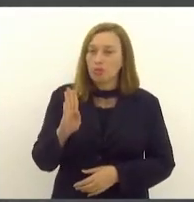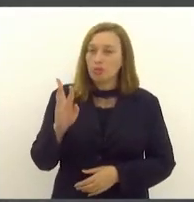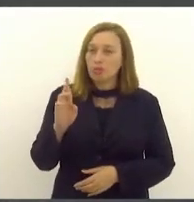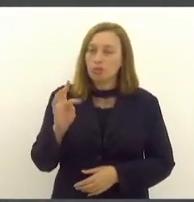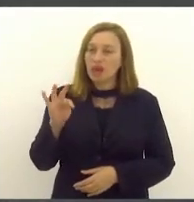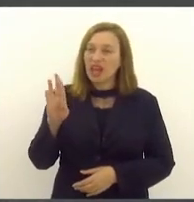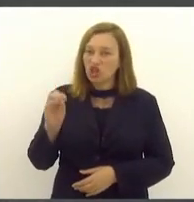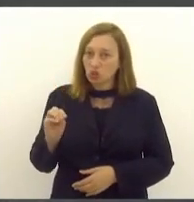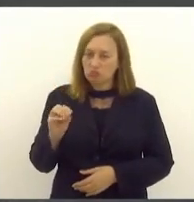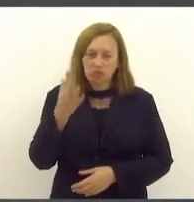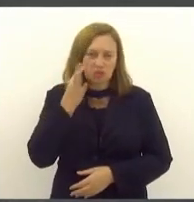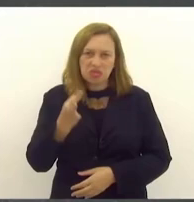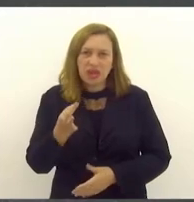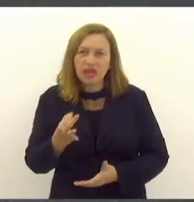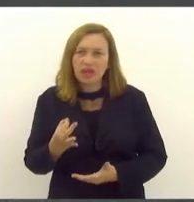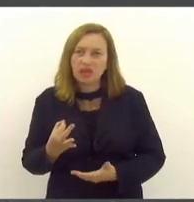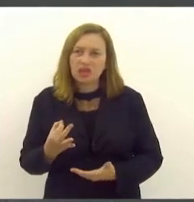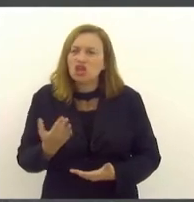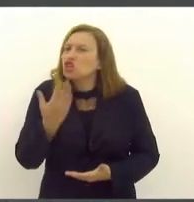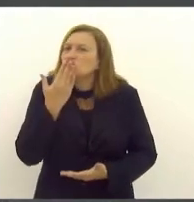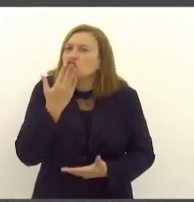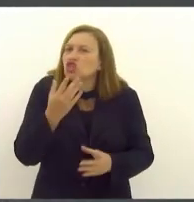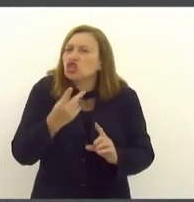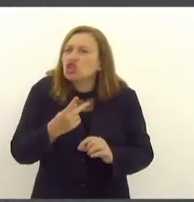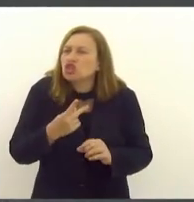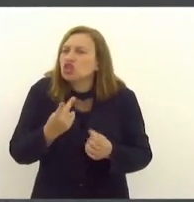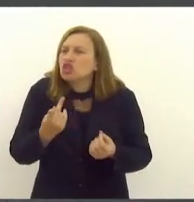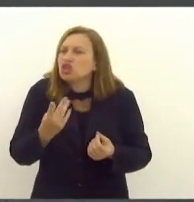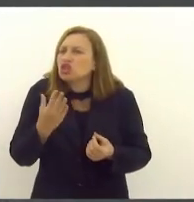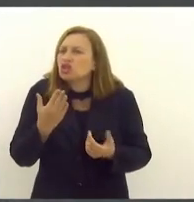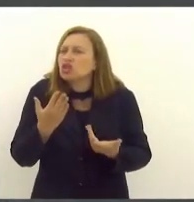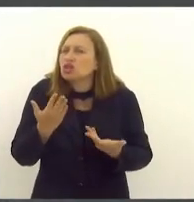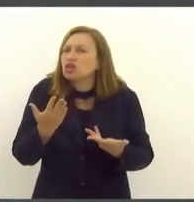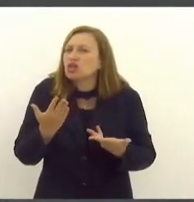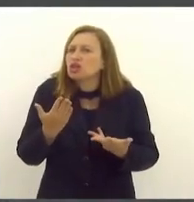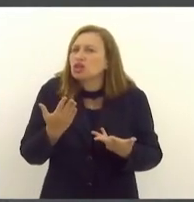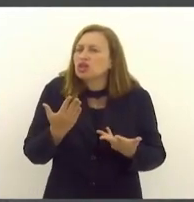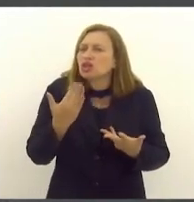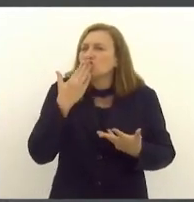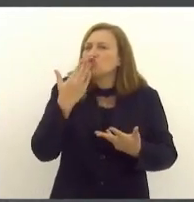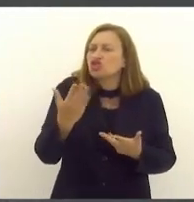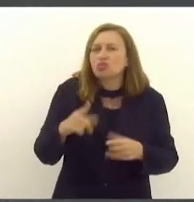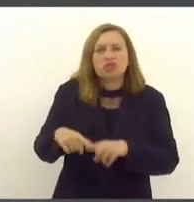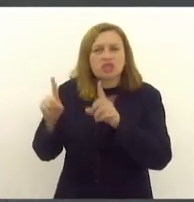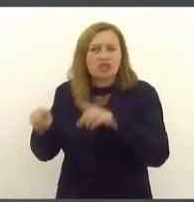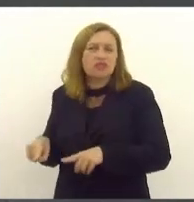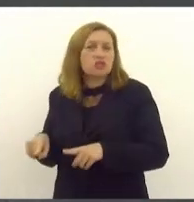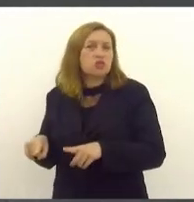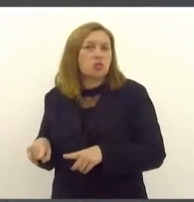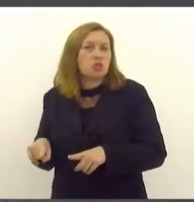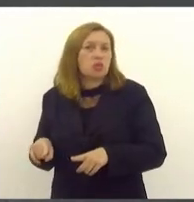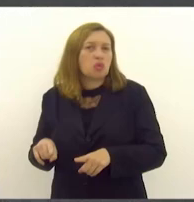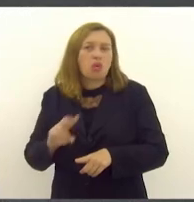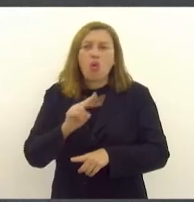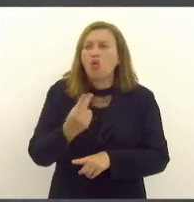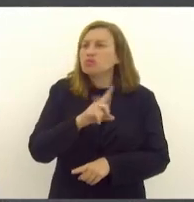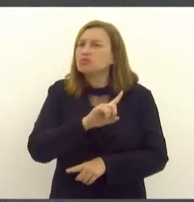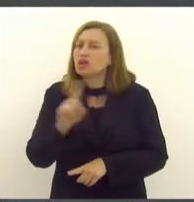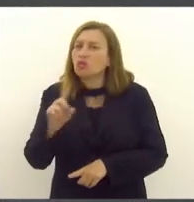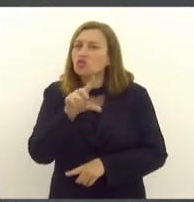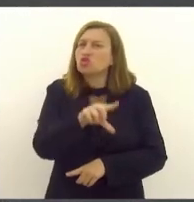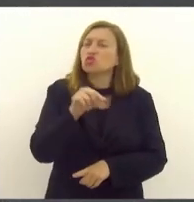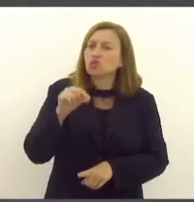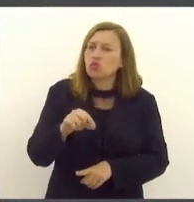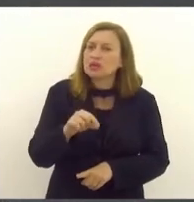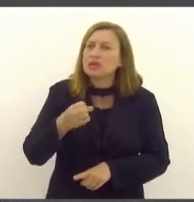sabe-se lá a que título esses servidores ou não estão cedidos para a secretaria de ordem pública se